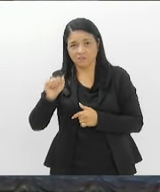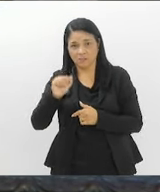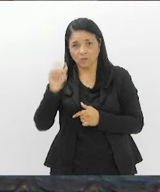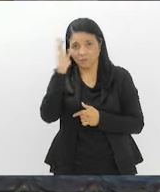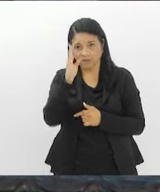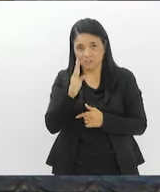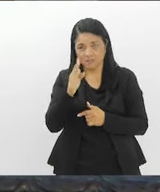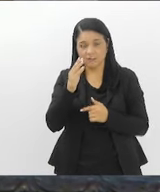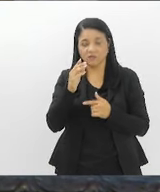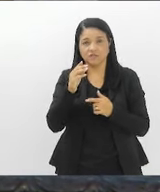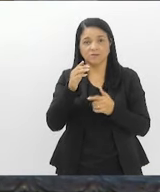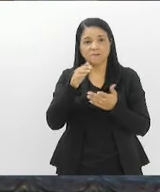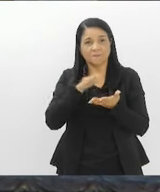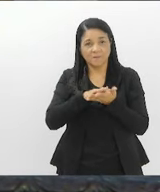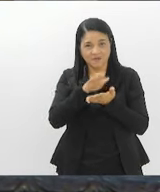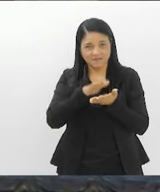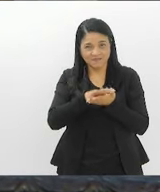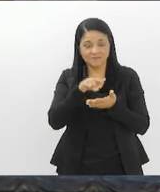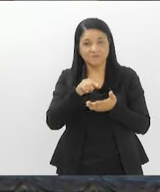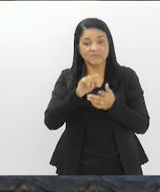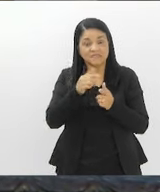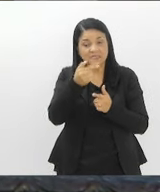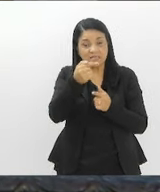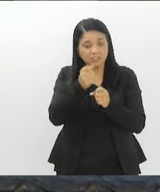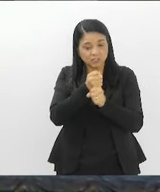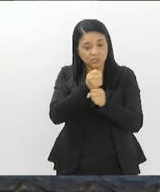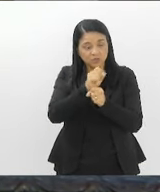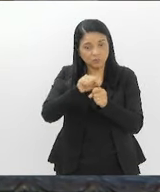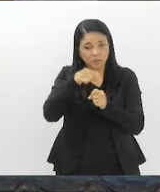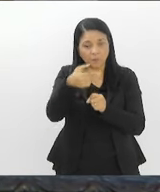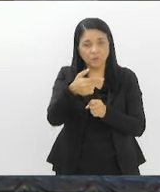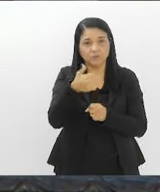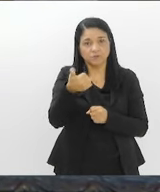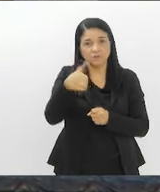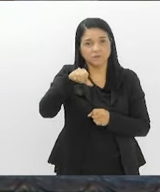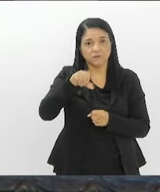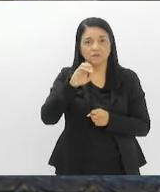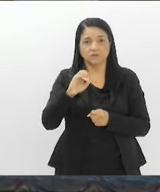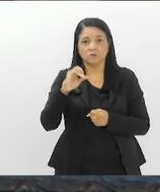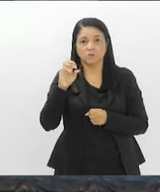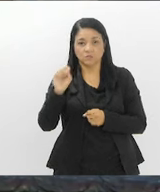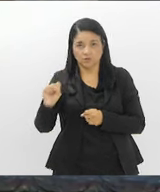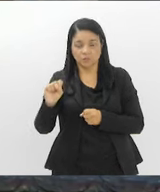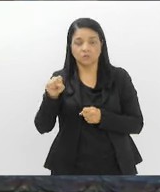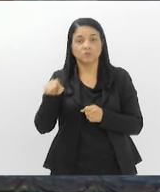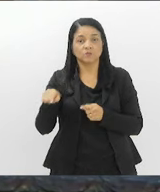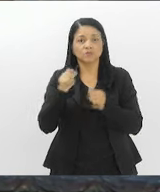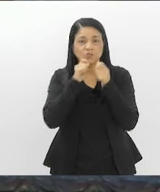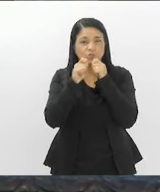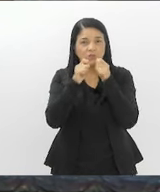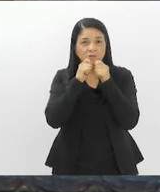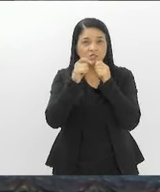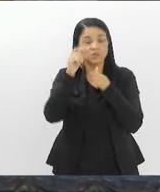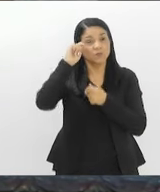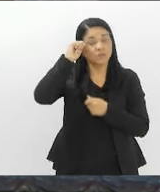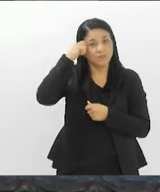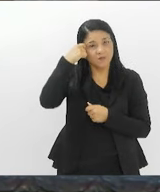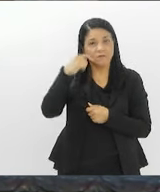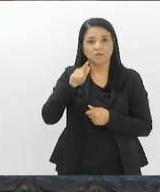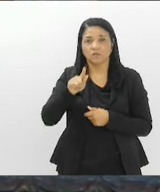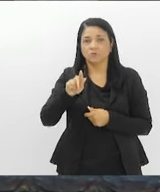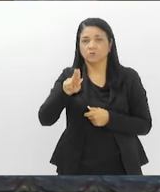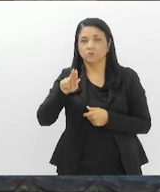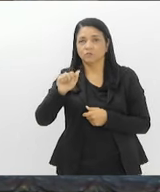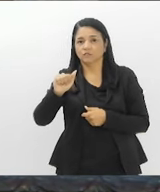criada 7 anos depois, em 1908, por um jornalista negro, chamava-se Gustavo de